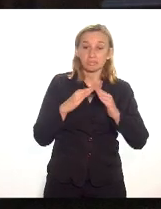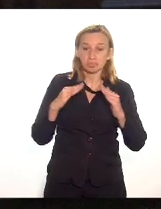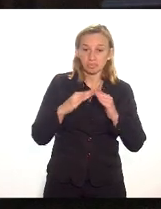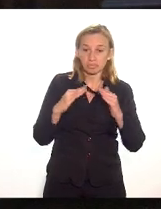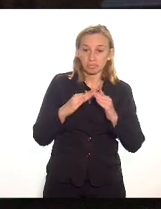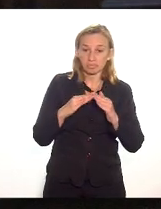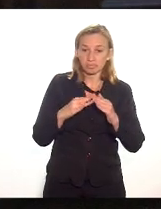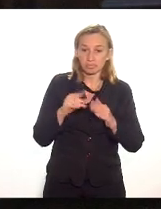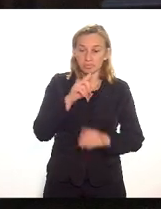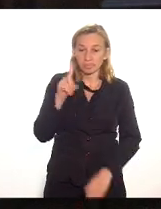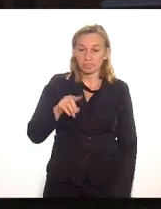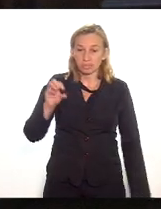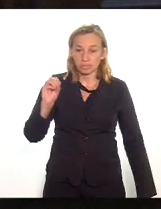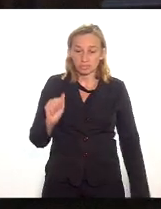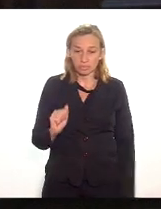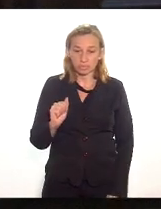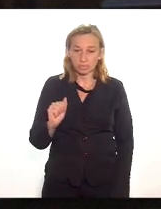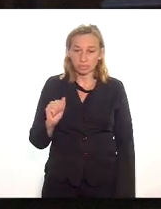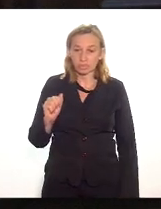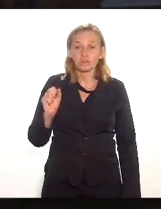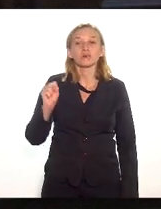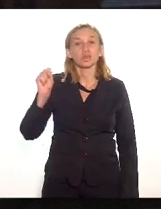água. Então,